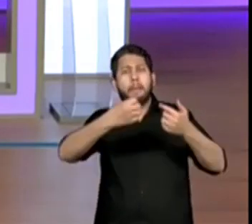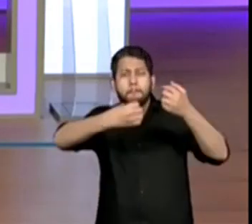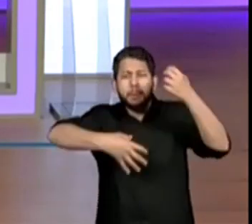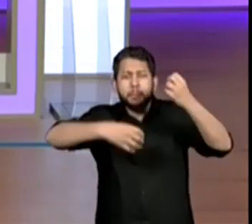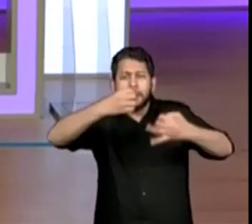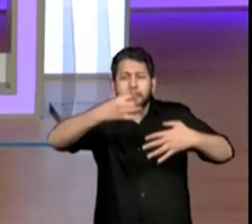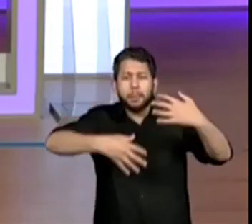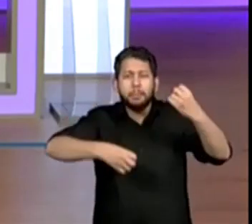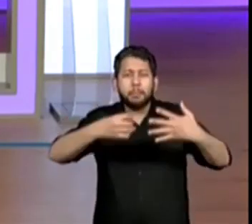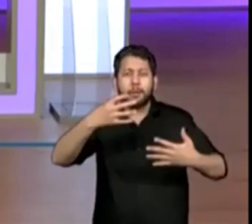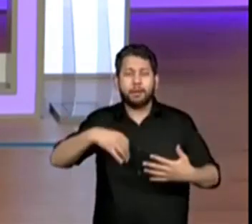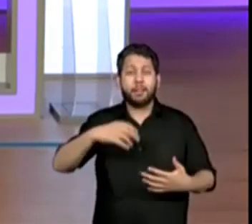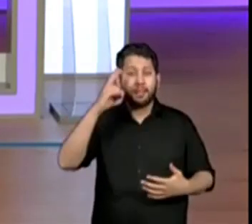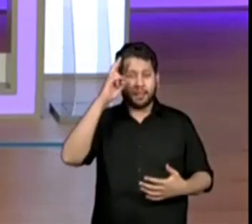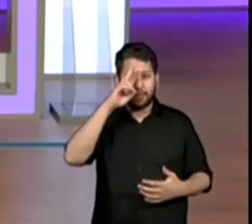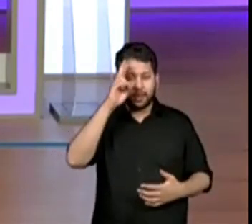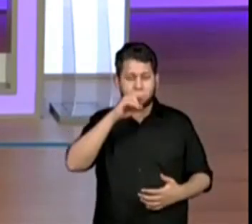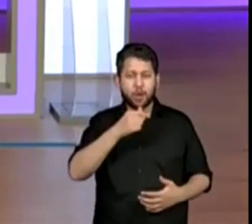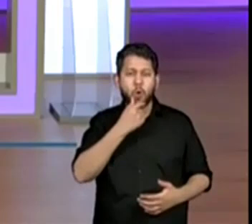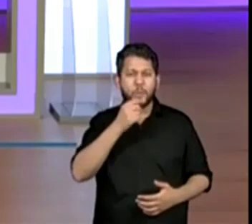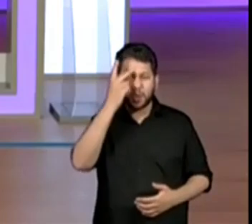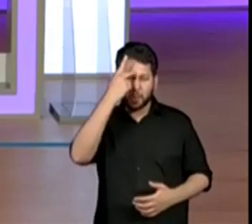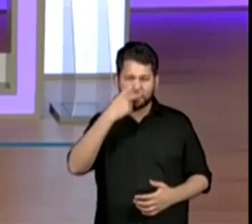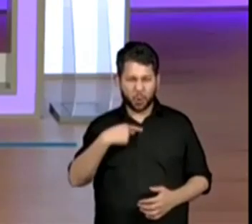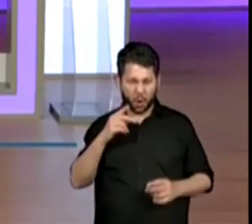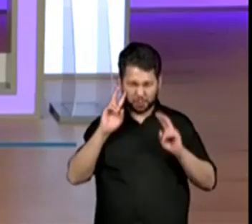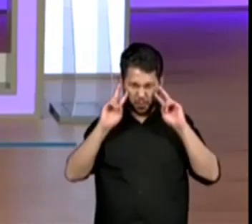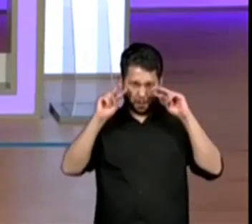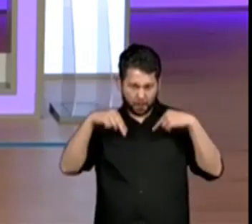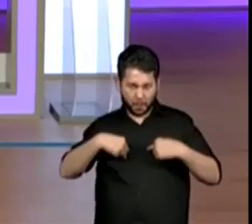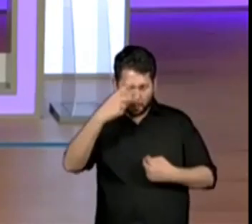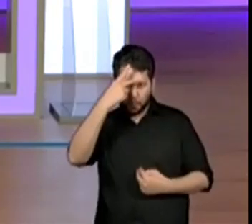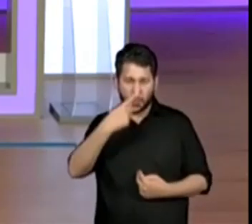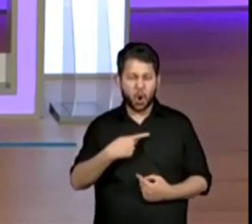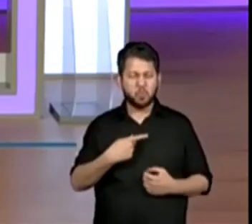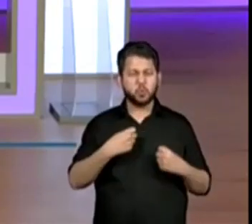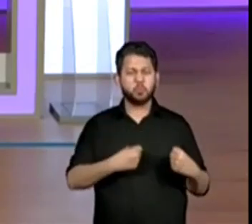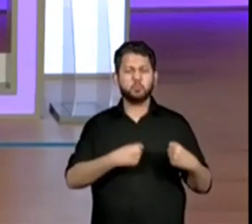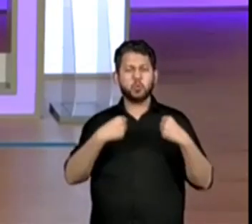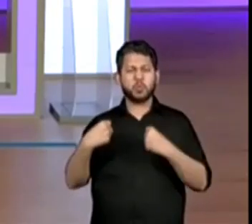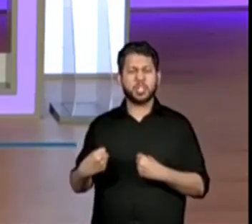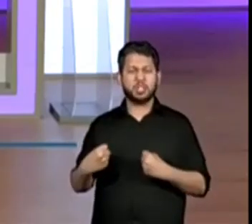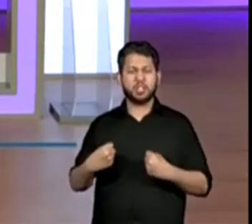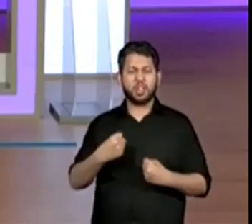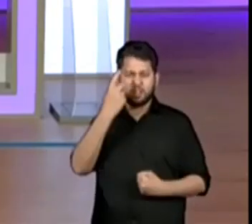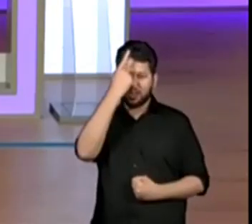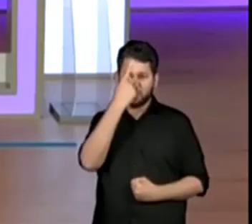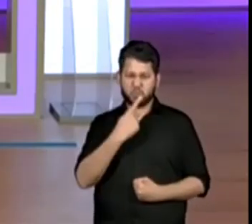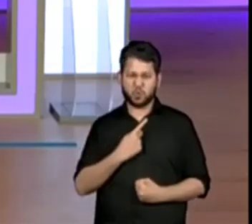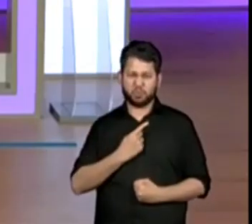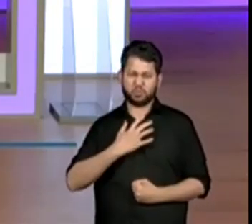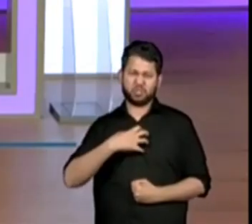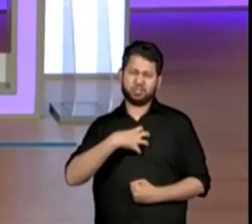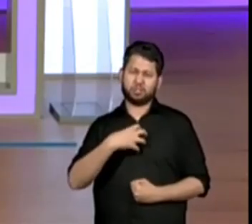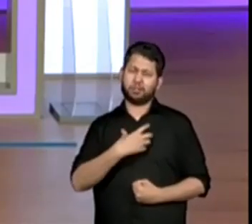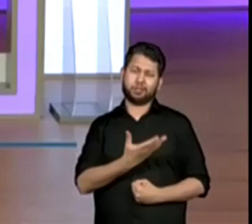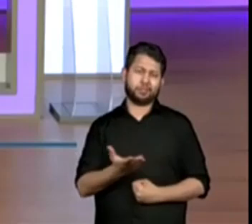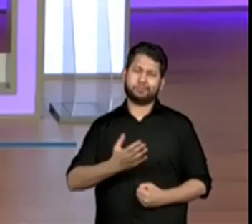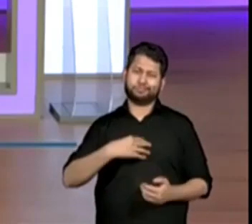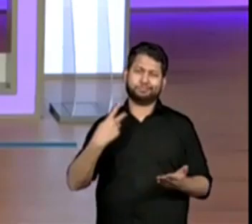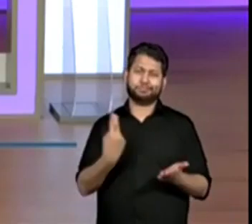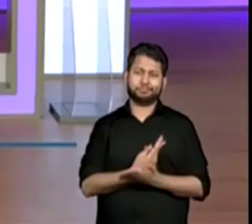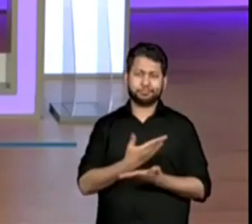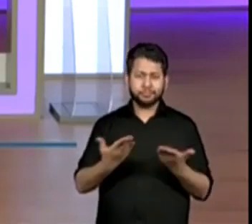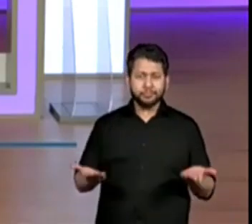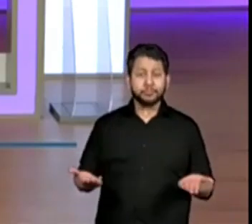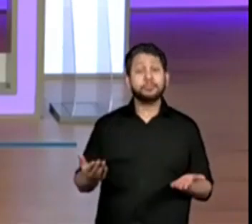que nós falamos que ele era narcisista, que de tão poderoso, ele era um pouco egoísta, né? Então,